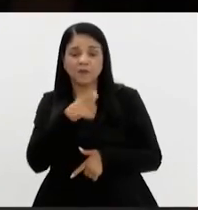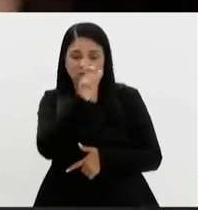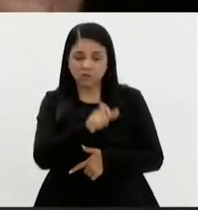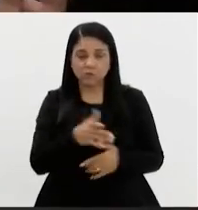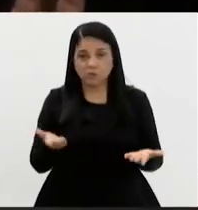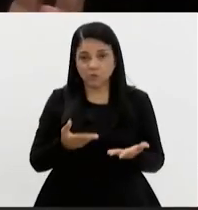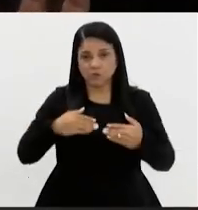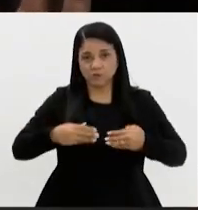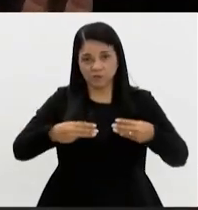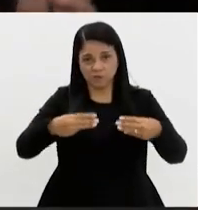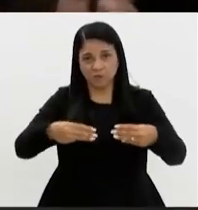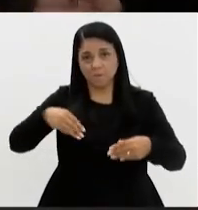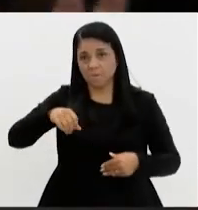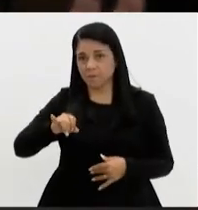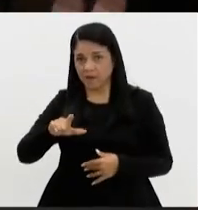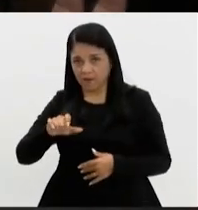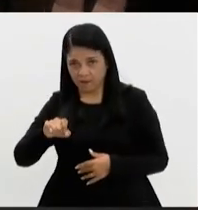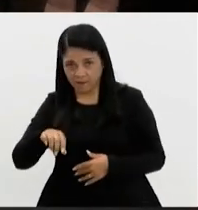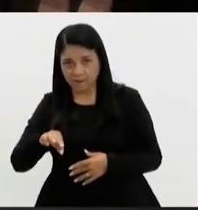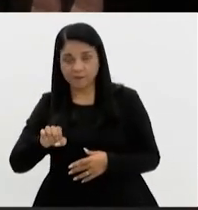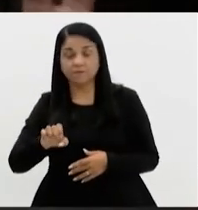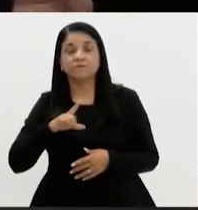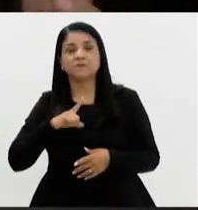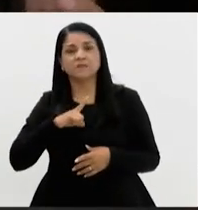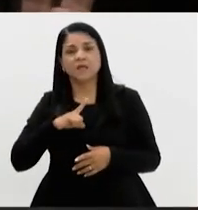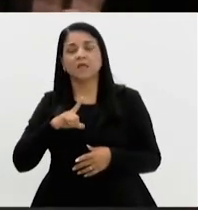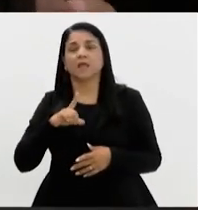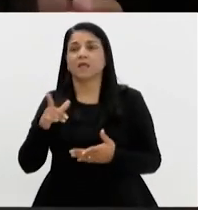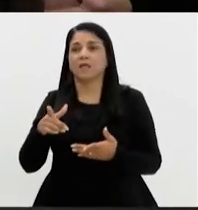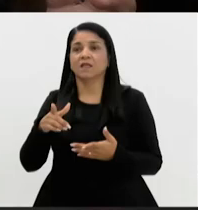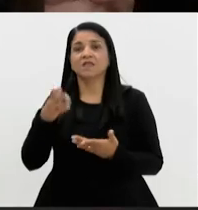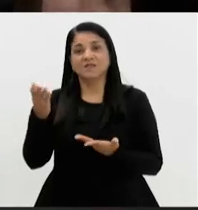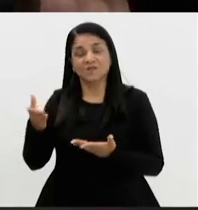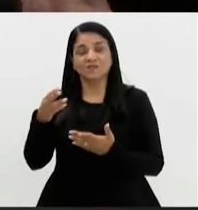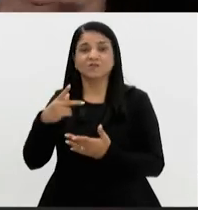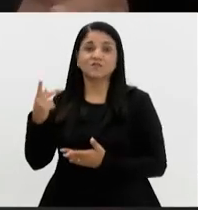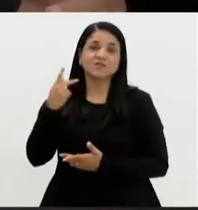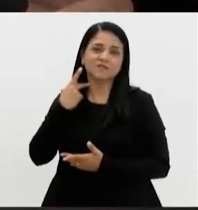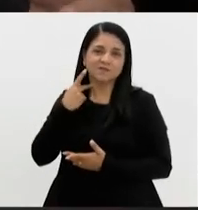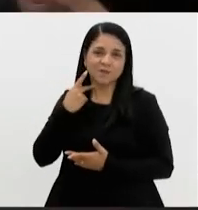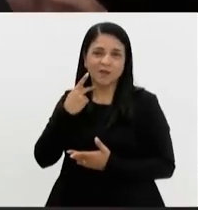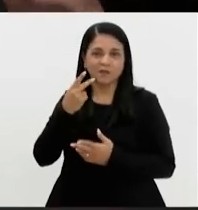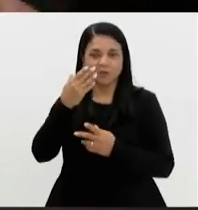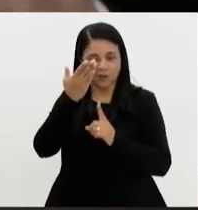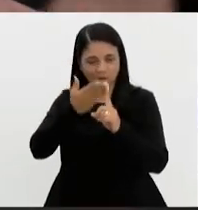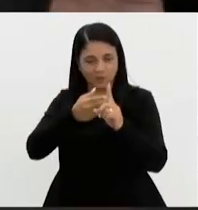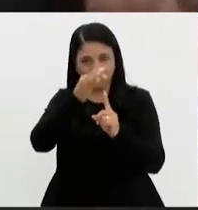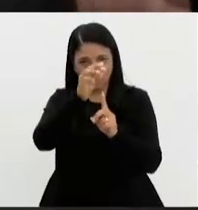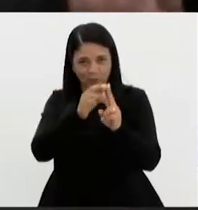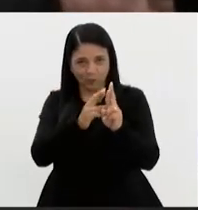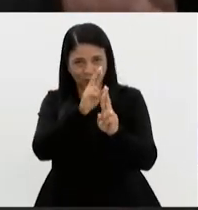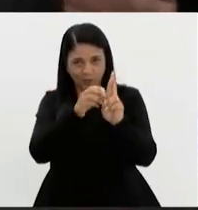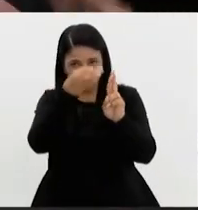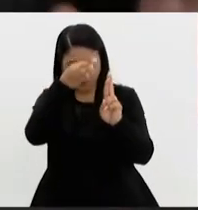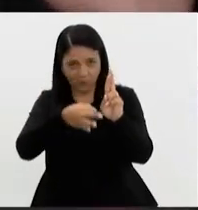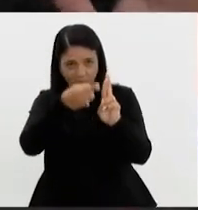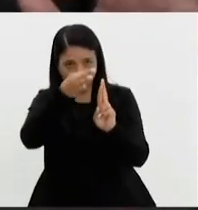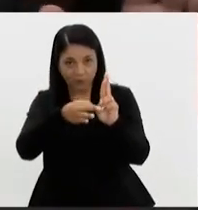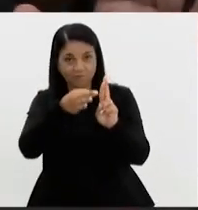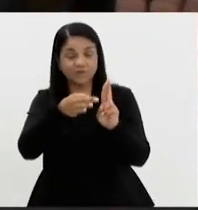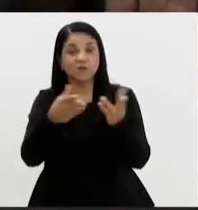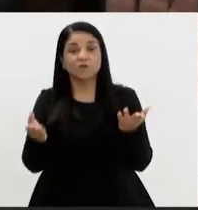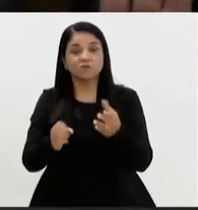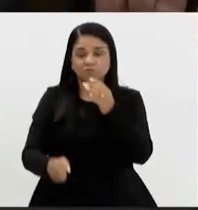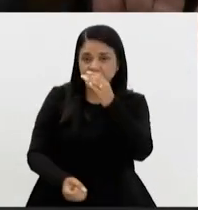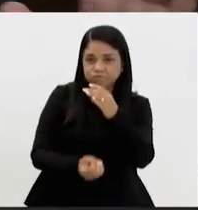construímos e criamos Dr alante Tonelli meu querido Desembargador nós construímos a gloriosa justiça